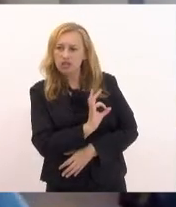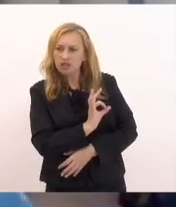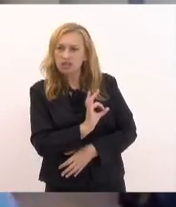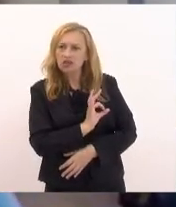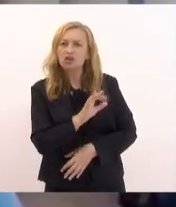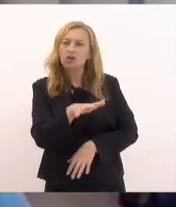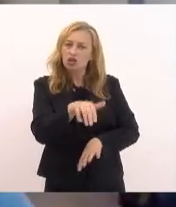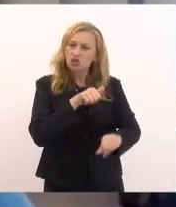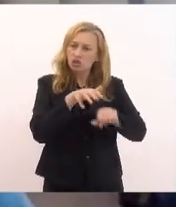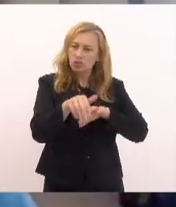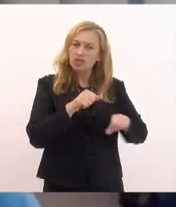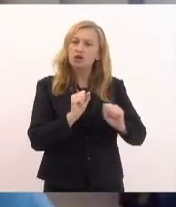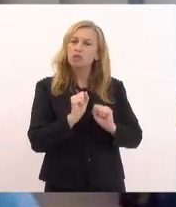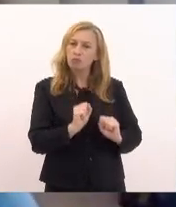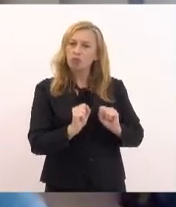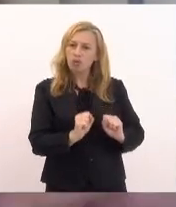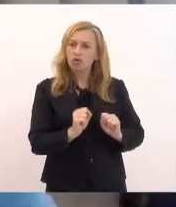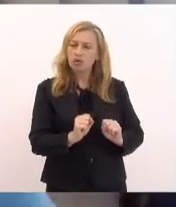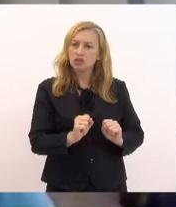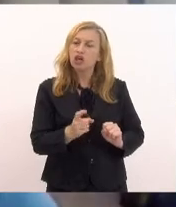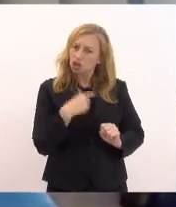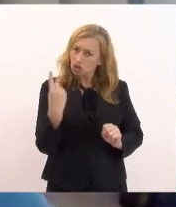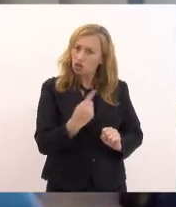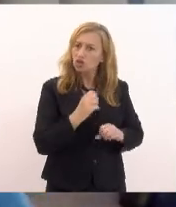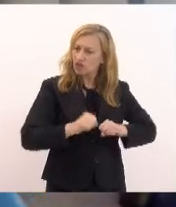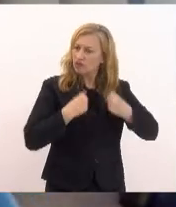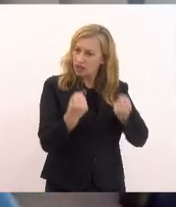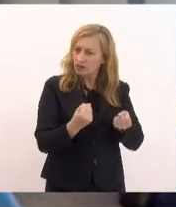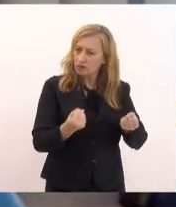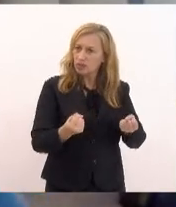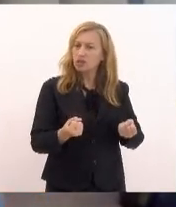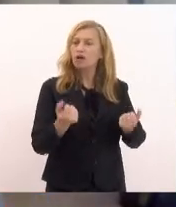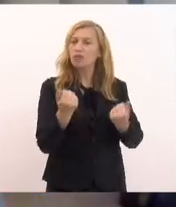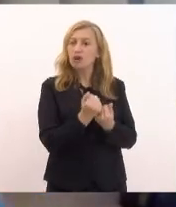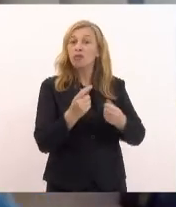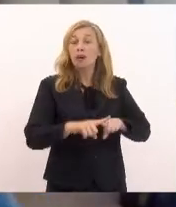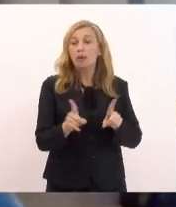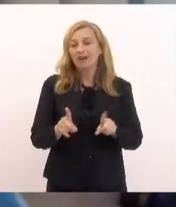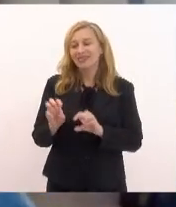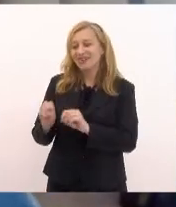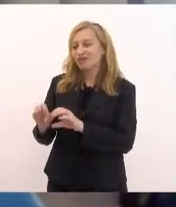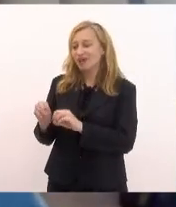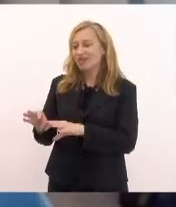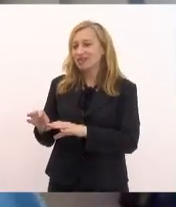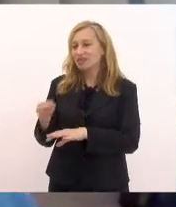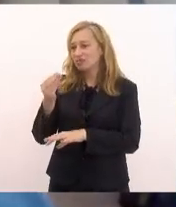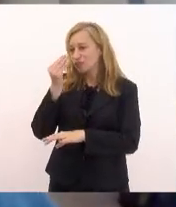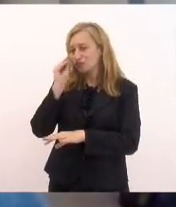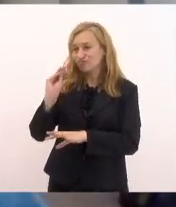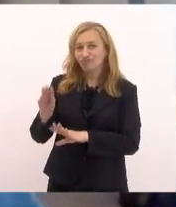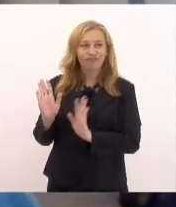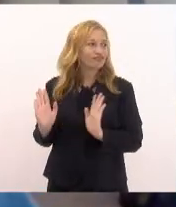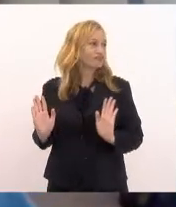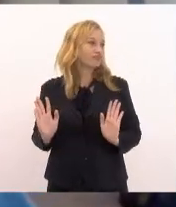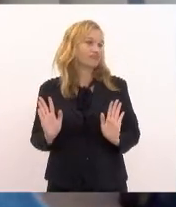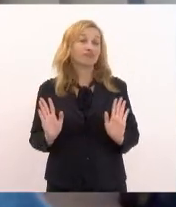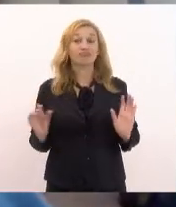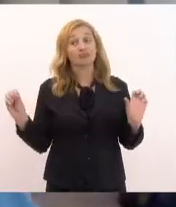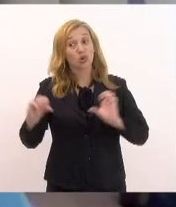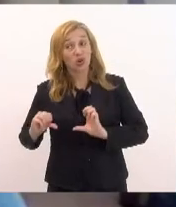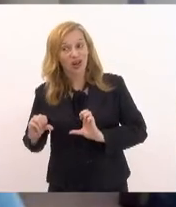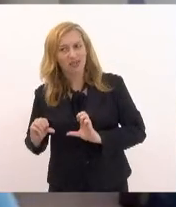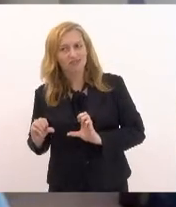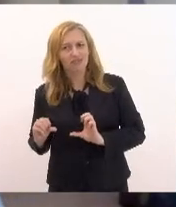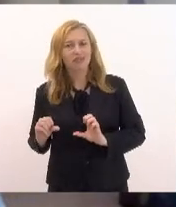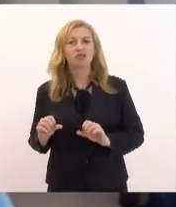Polícia Civil? Que nós defendemos, apoiamos, lutamos para que acontecessem, mas na educação estão deixando precarizar, estão deixando piorar.